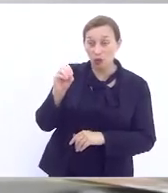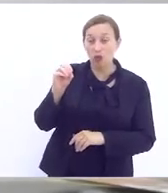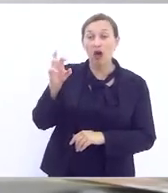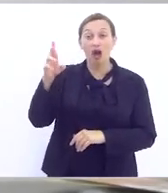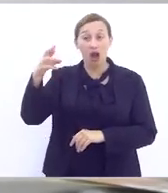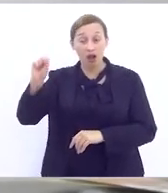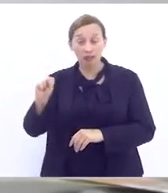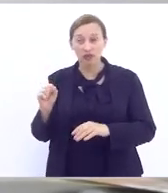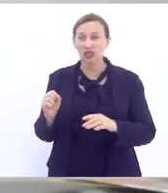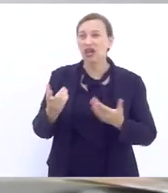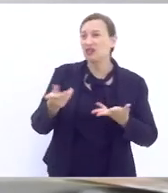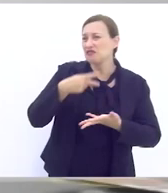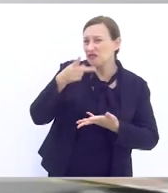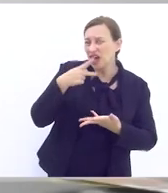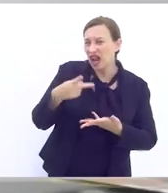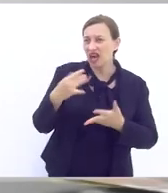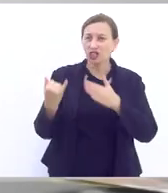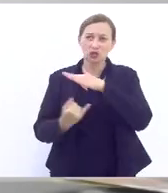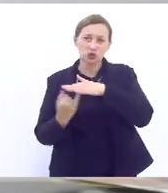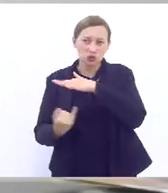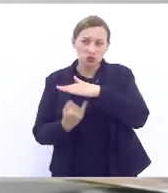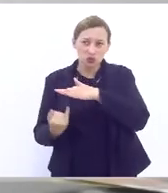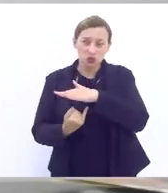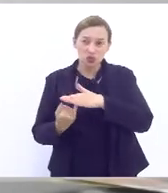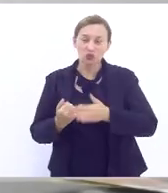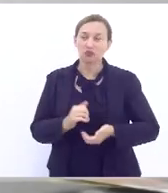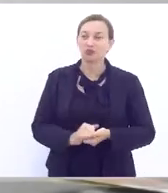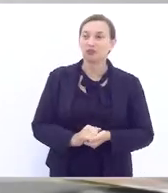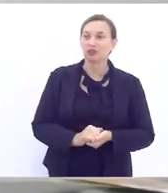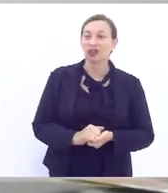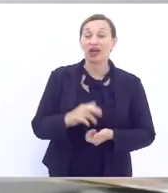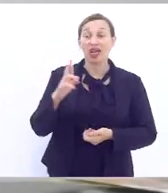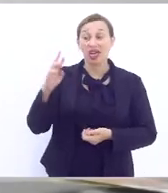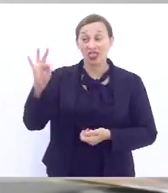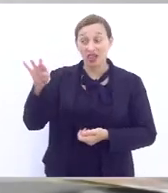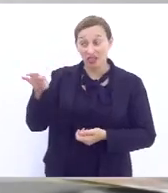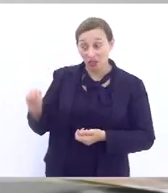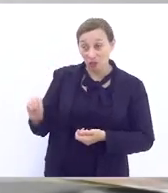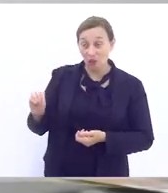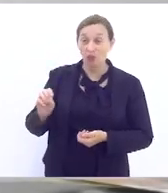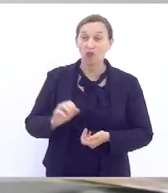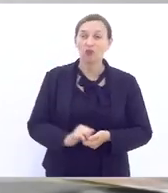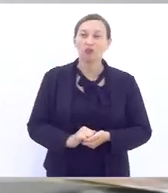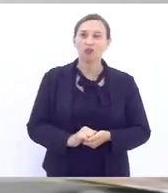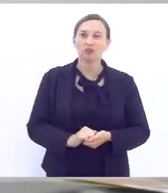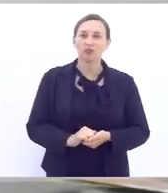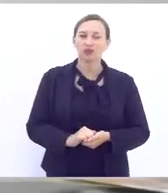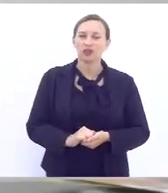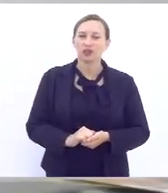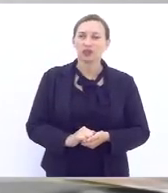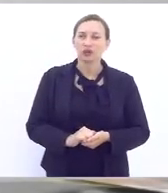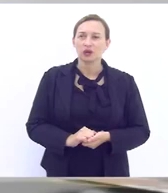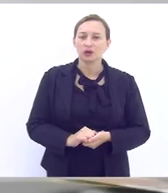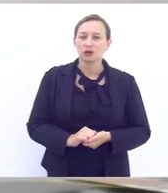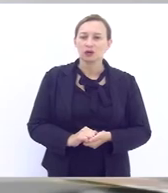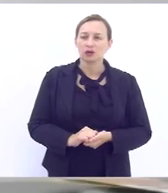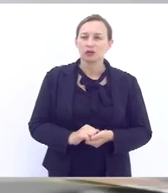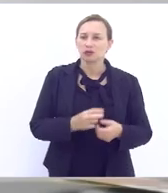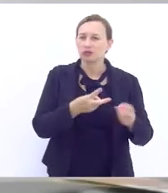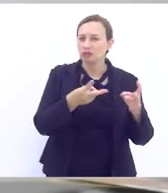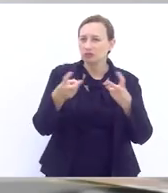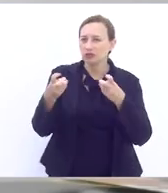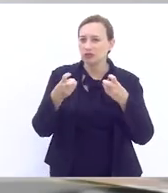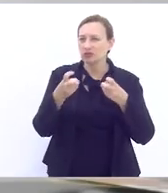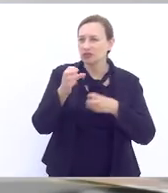Mas dizer que o Instituto o Renato a concepção dele é